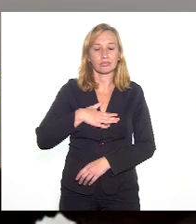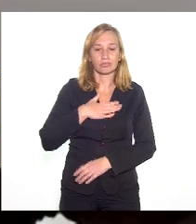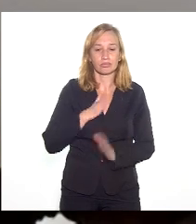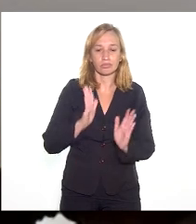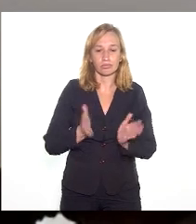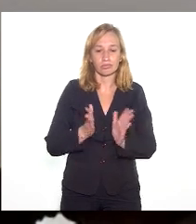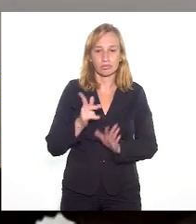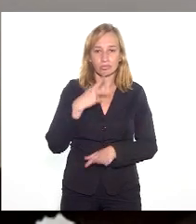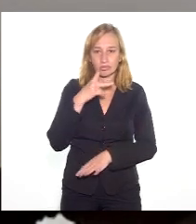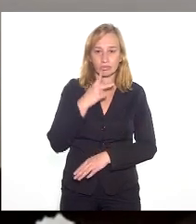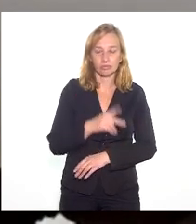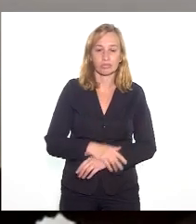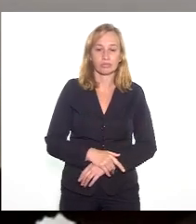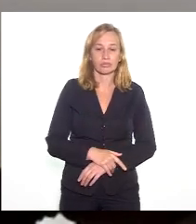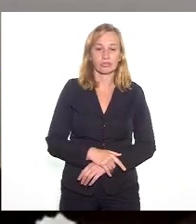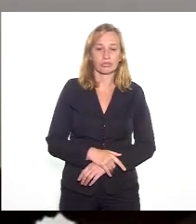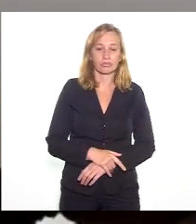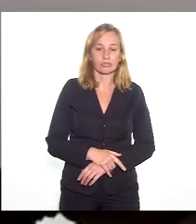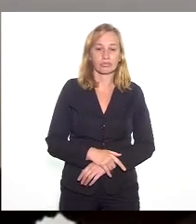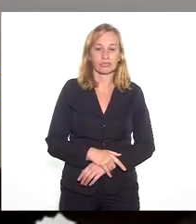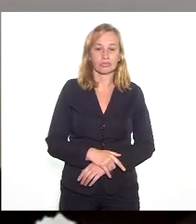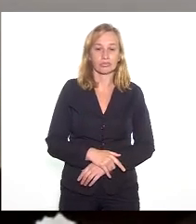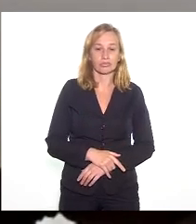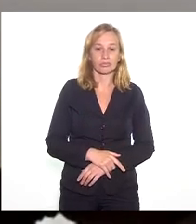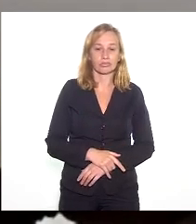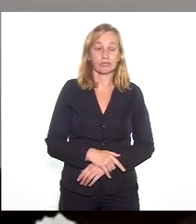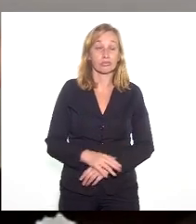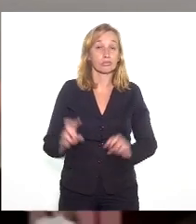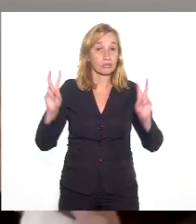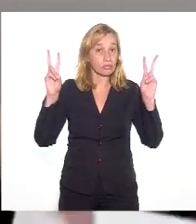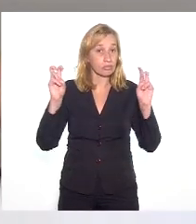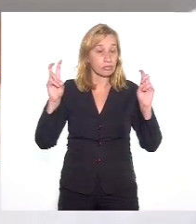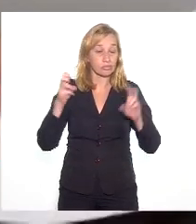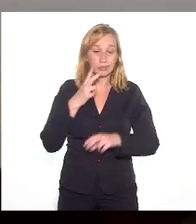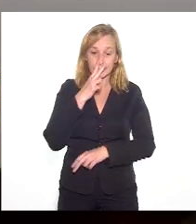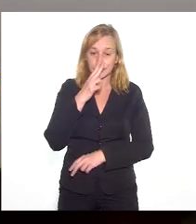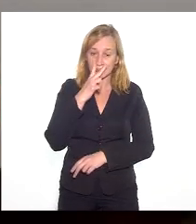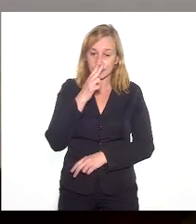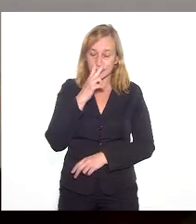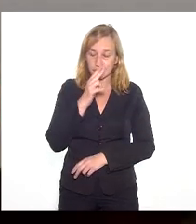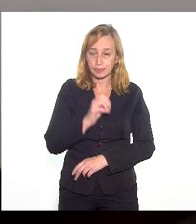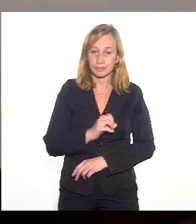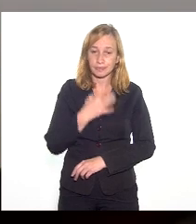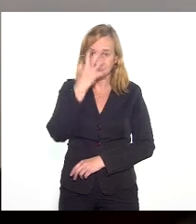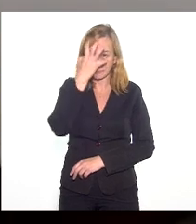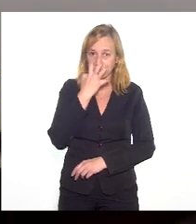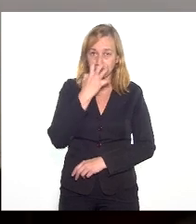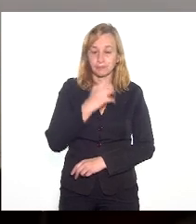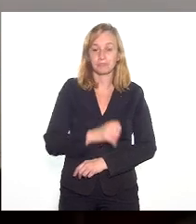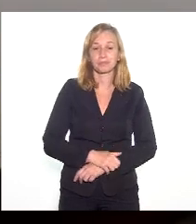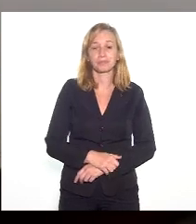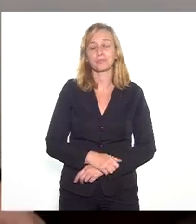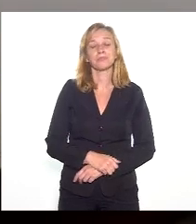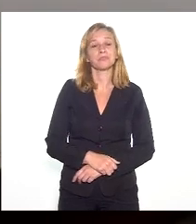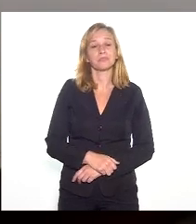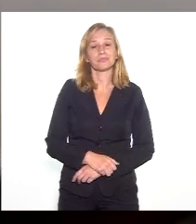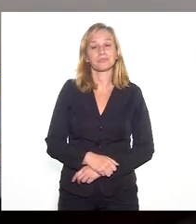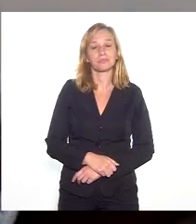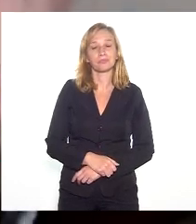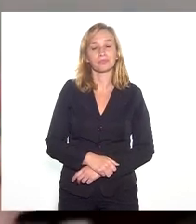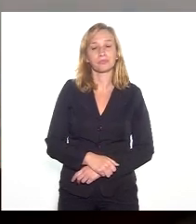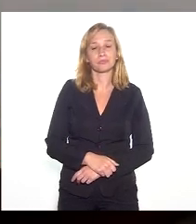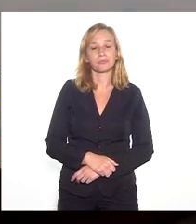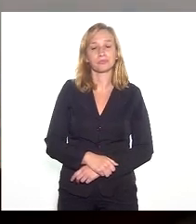de abordar, e vou abordar, um tema que me parece muito grave e que está